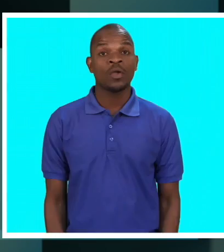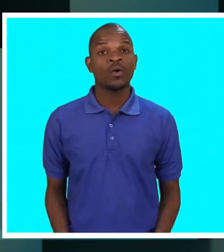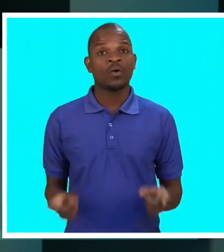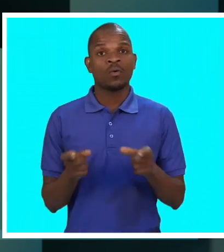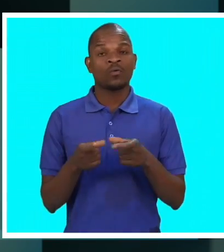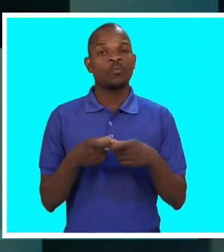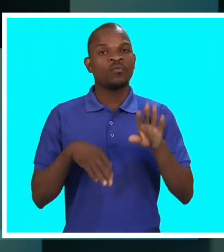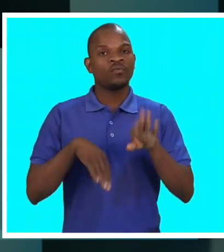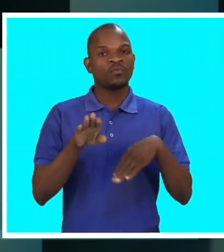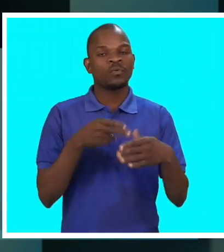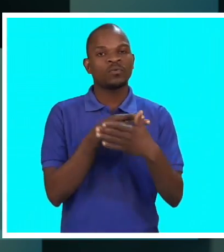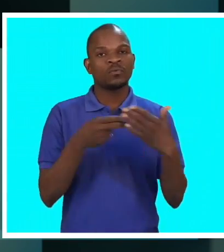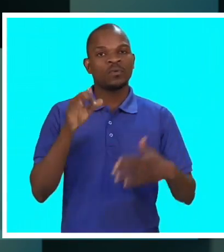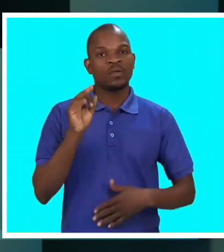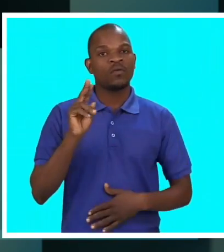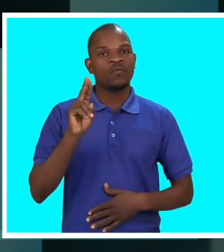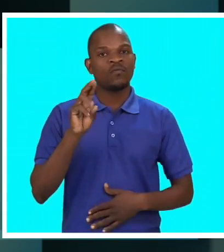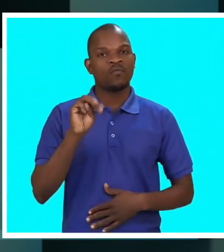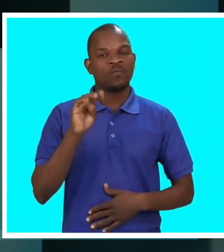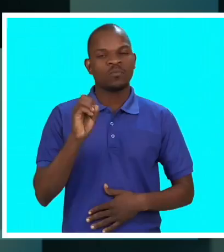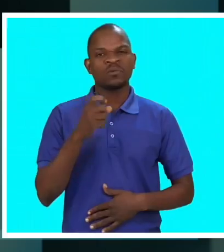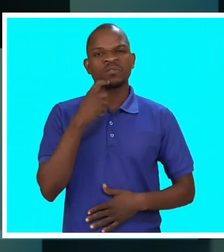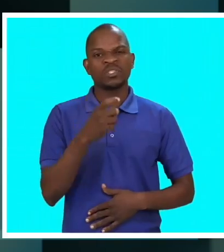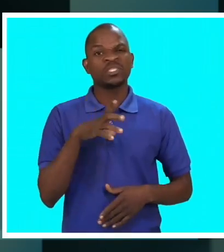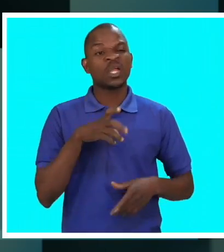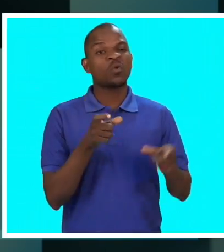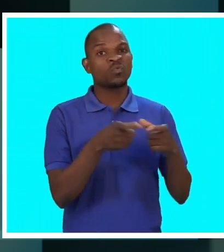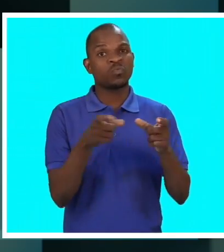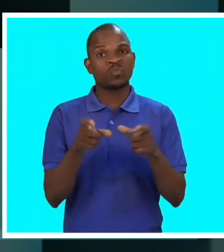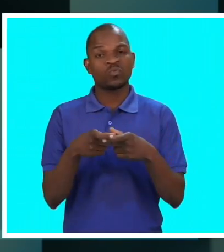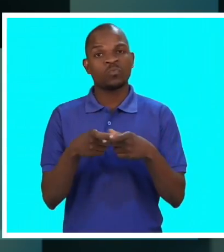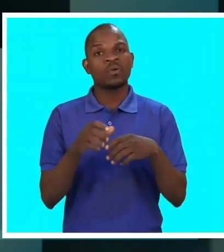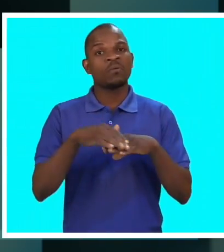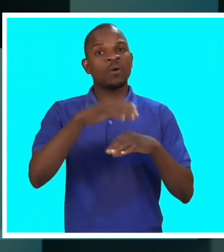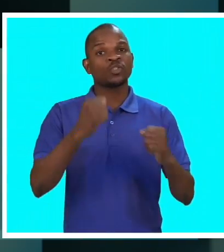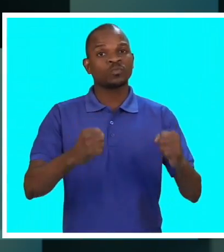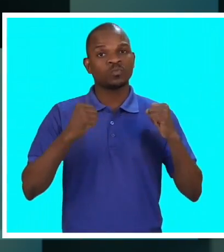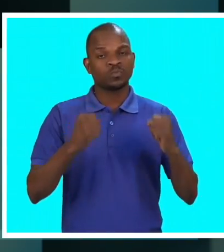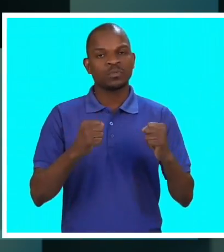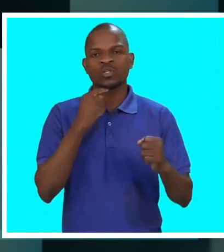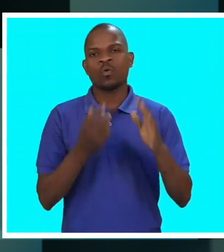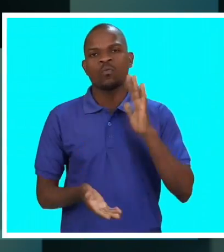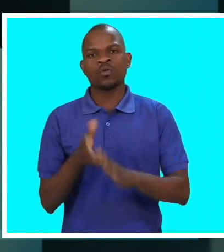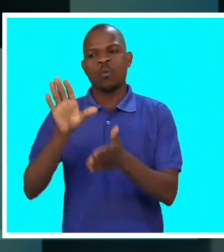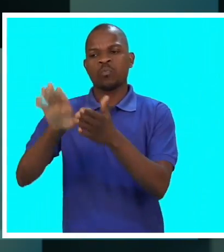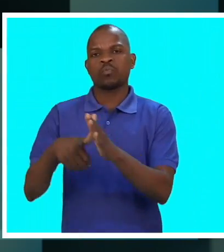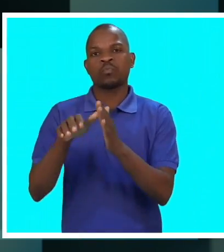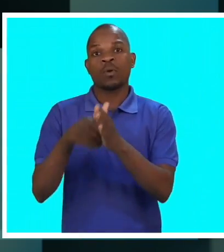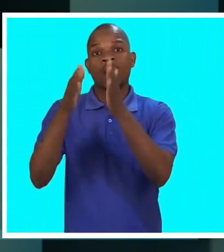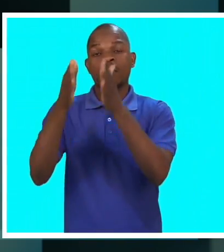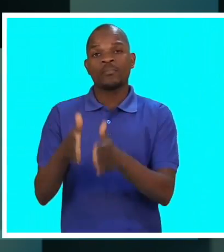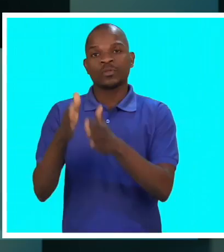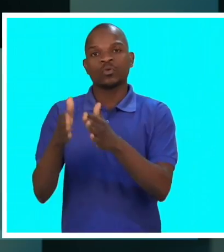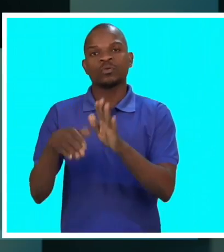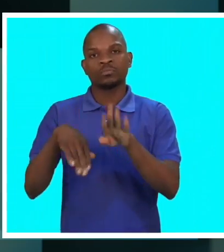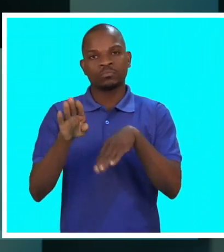A academia de futebol Gonçalves Fumo acusa a clubes da primeira divisão de futebol nacional de estarem a roubar seus jogadores